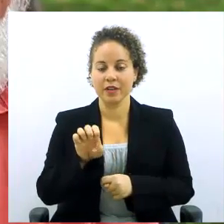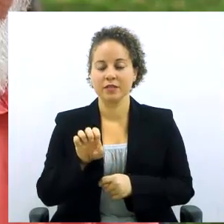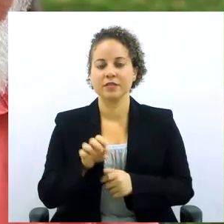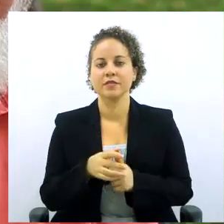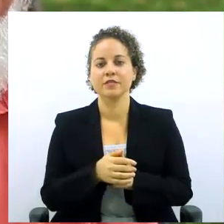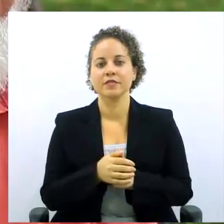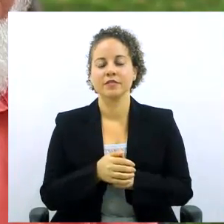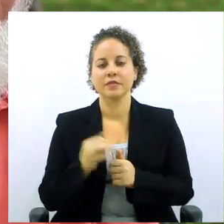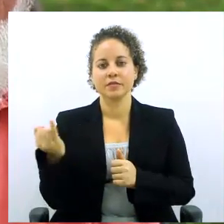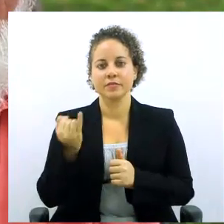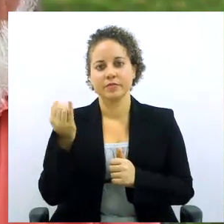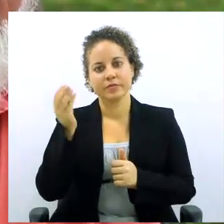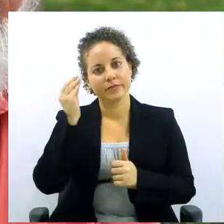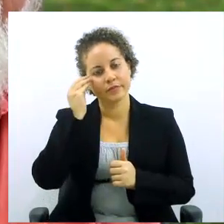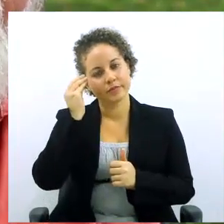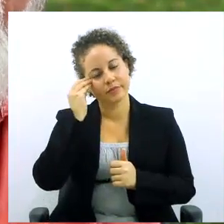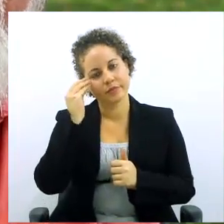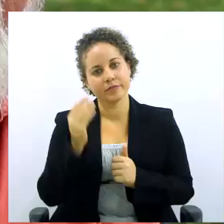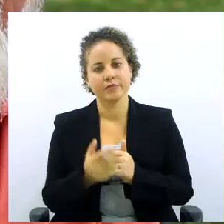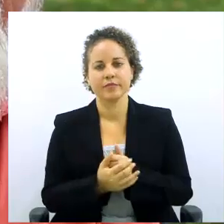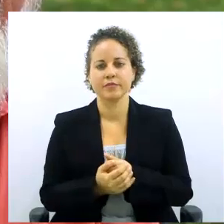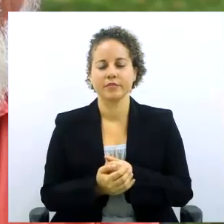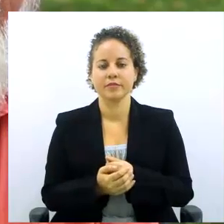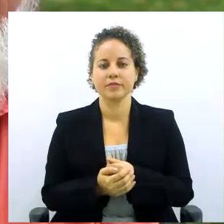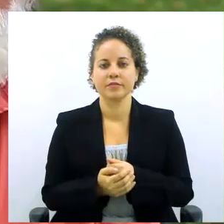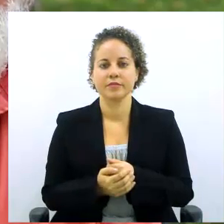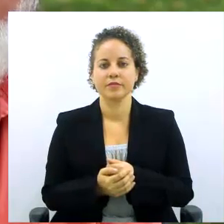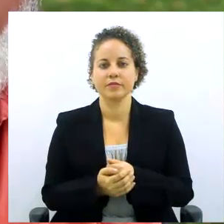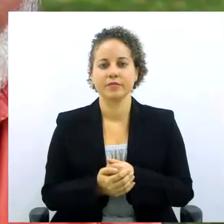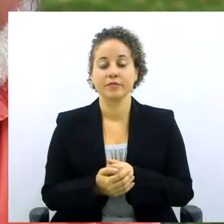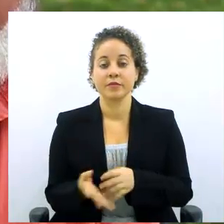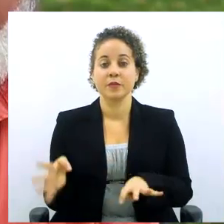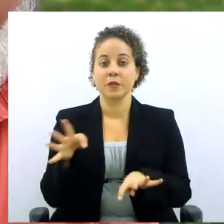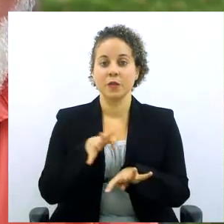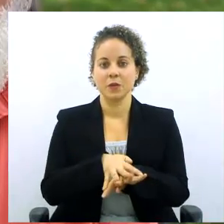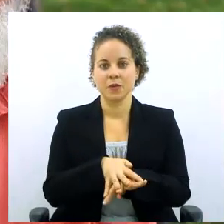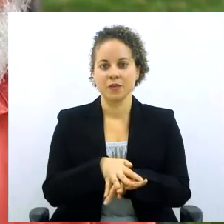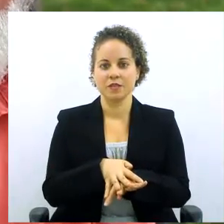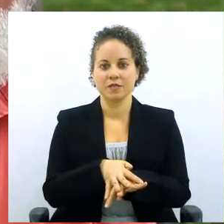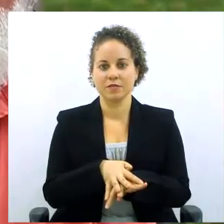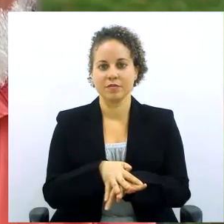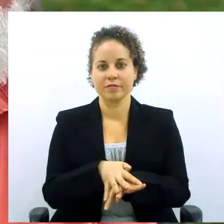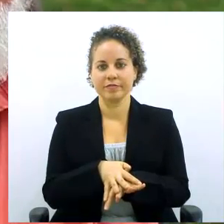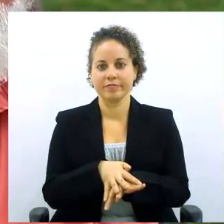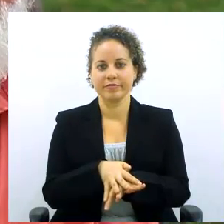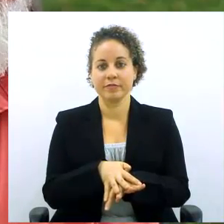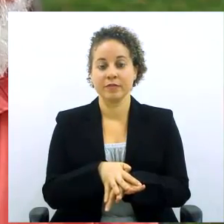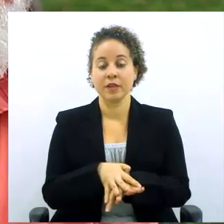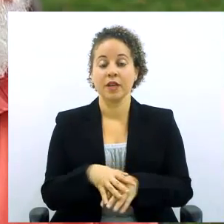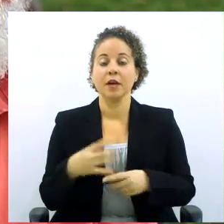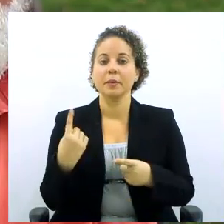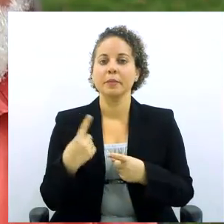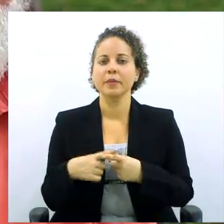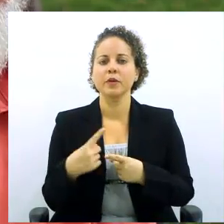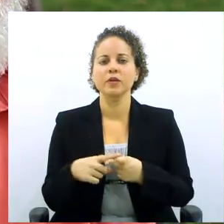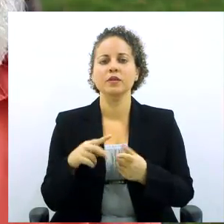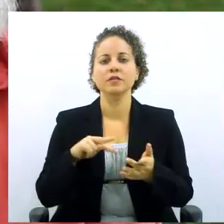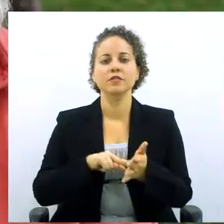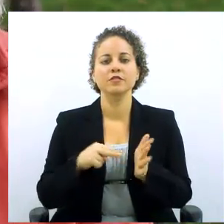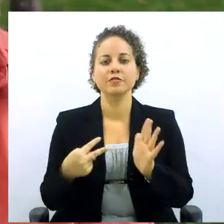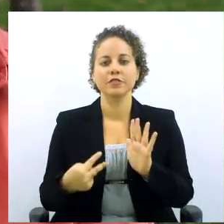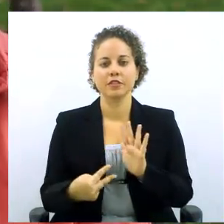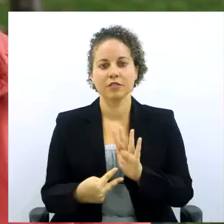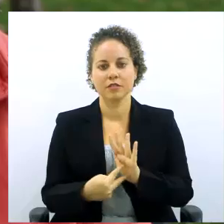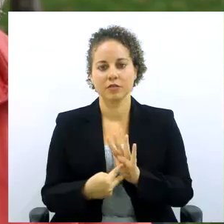destacar, né, a questão da inclusão, do porquê esse significado. Por